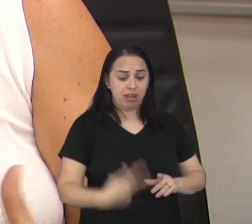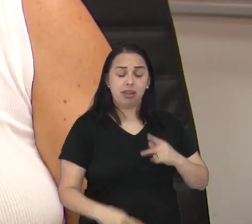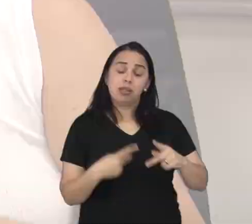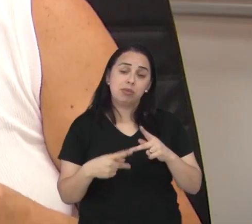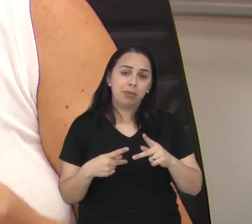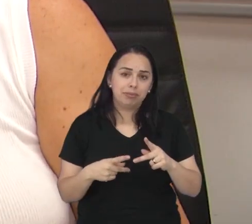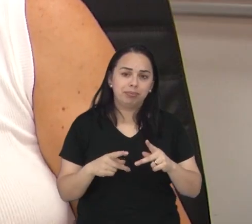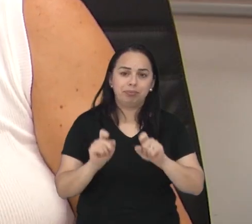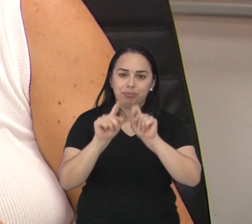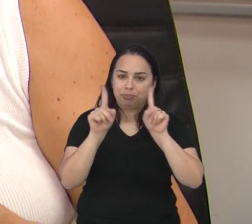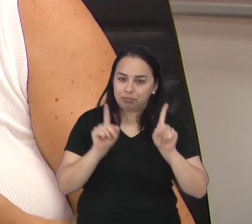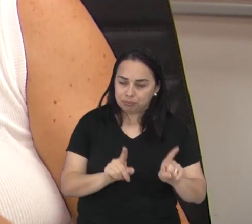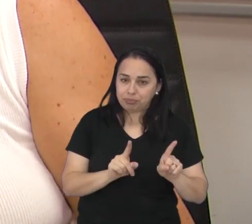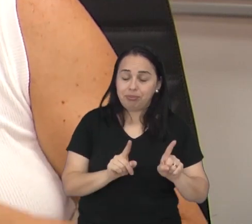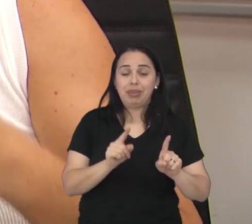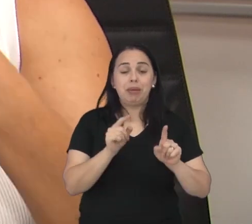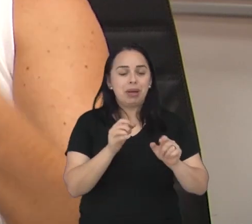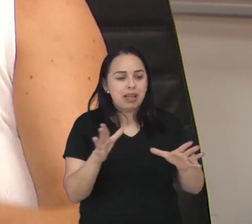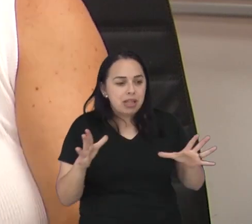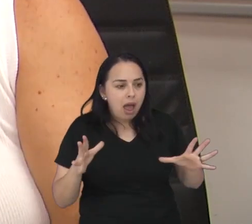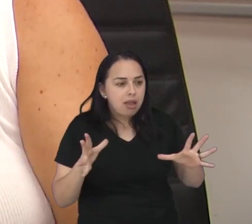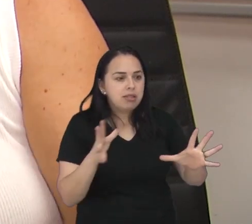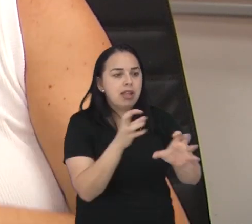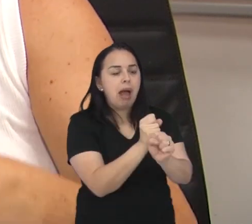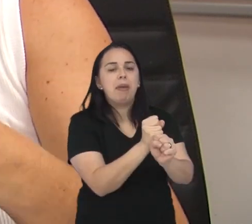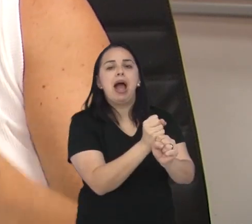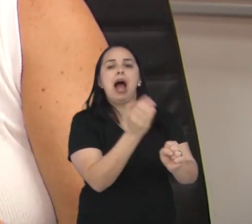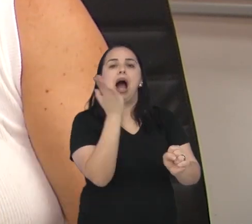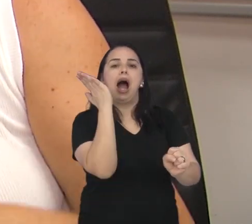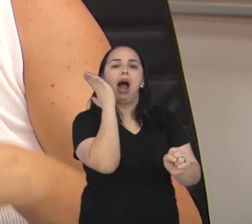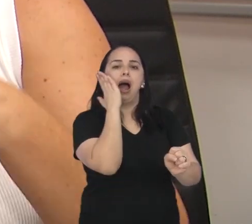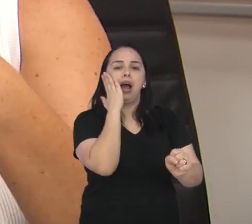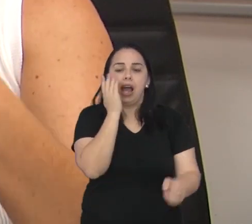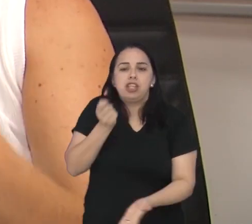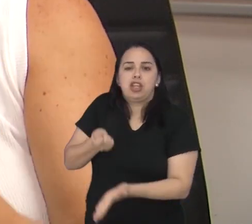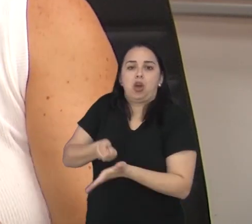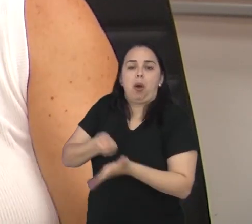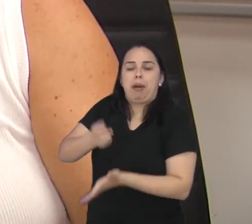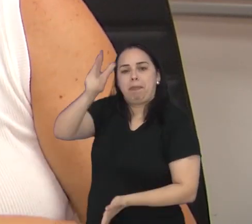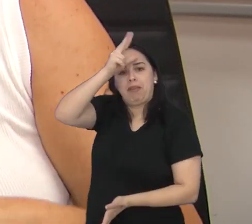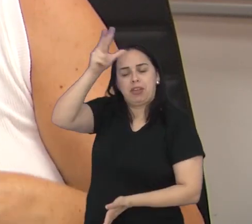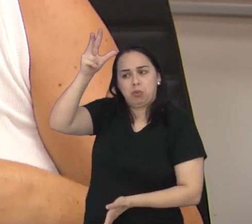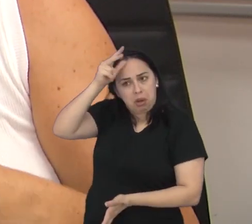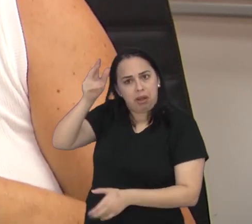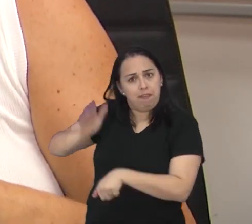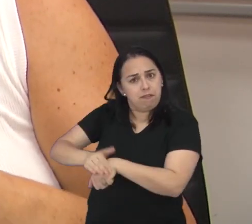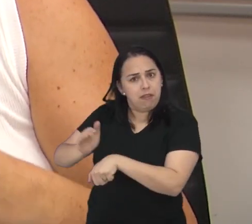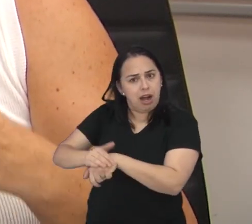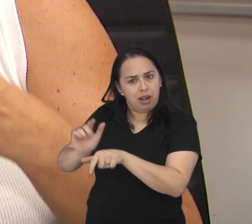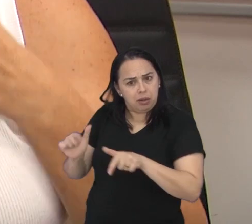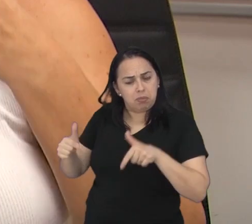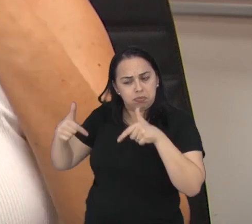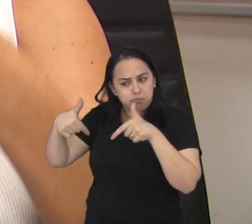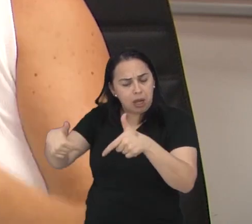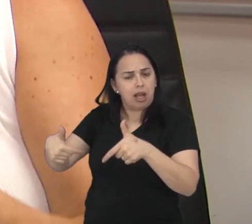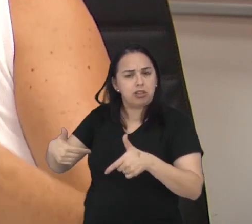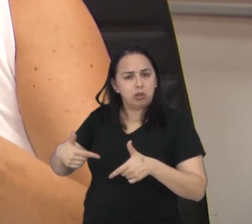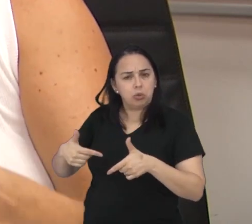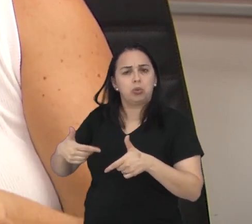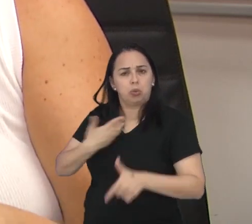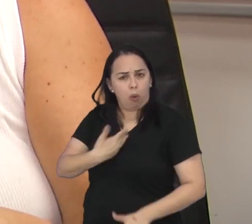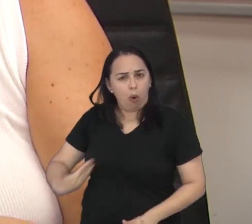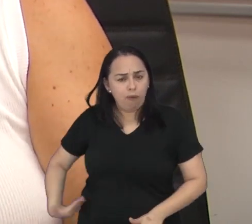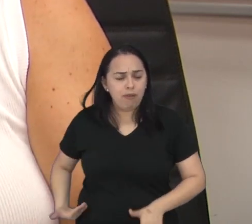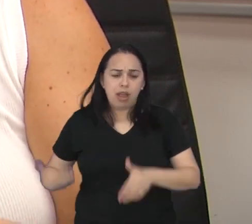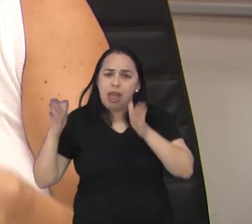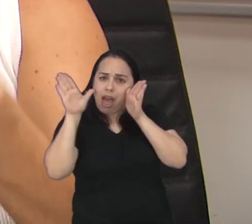na cidade. Que aí você vai cobrar, né, da prefeitura, das secretarias afins, que realmente olhe para